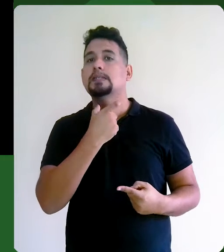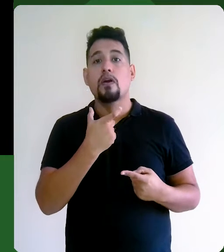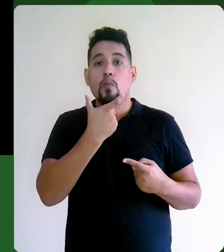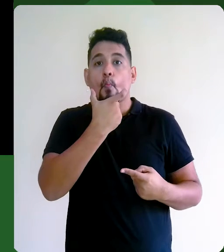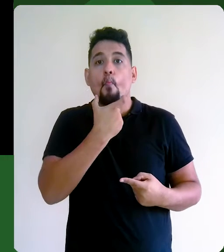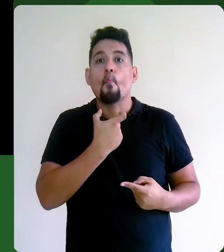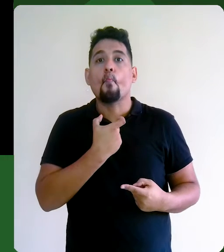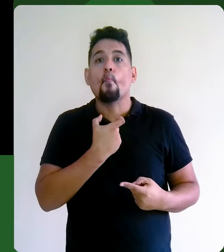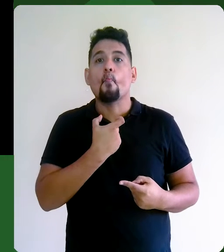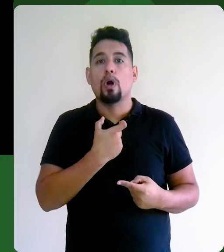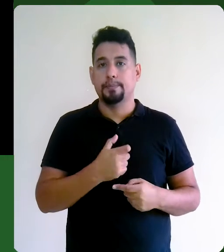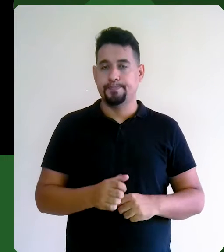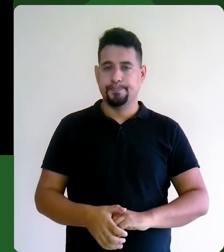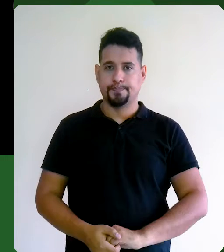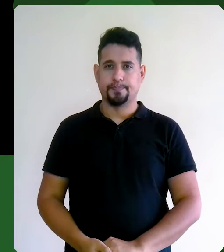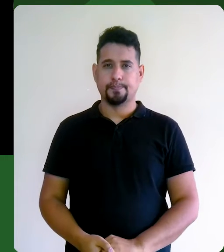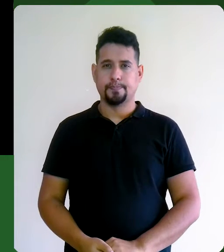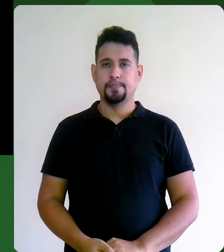fina.